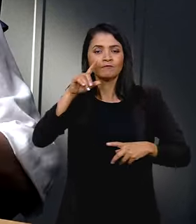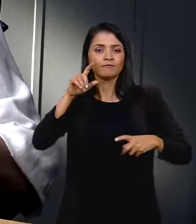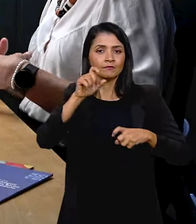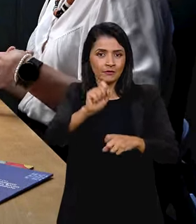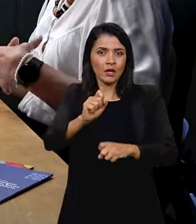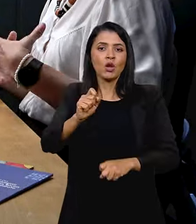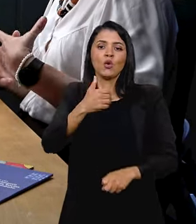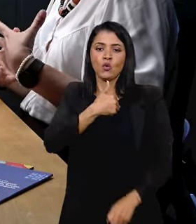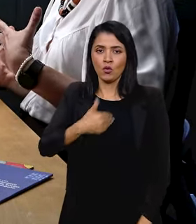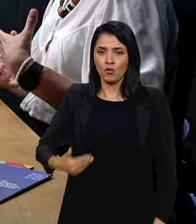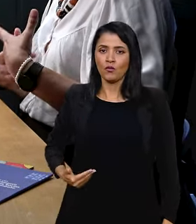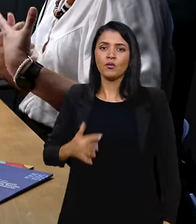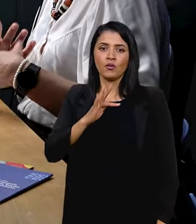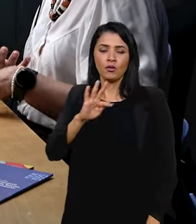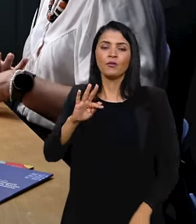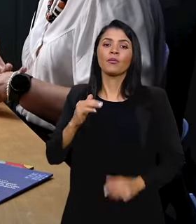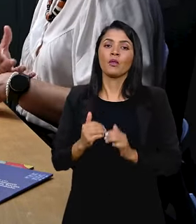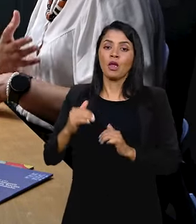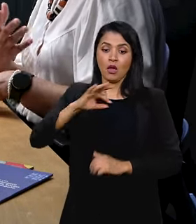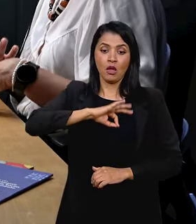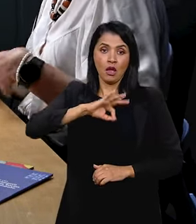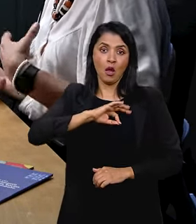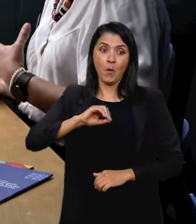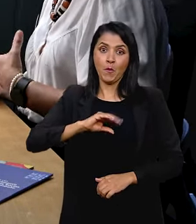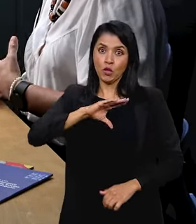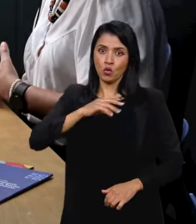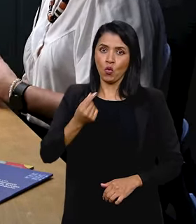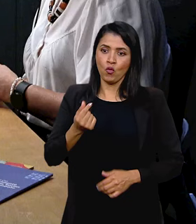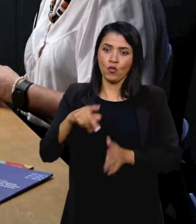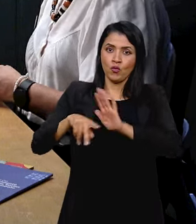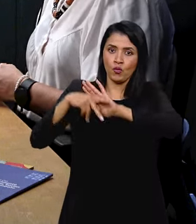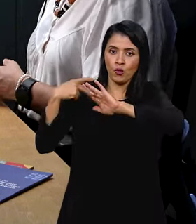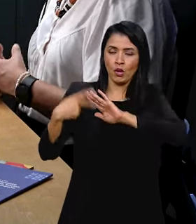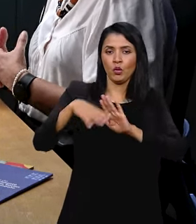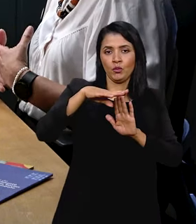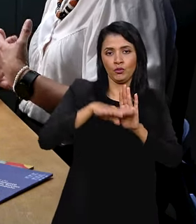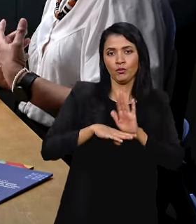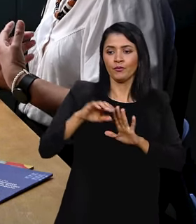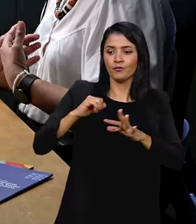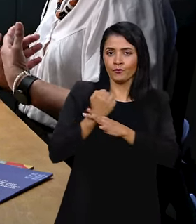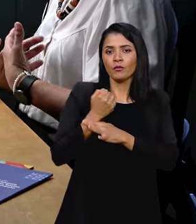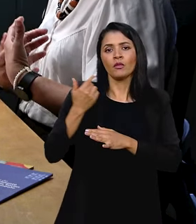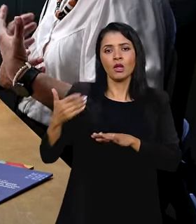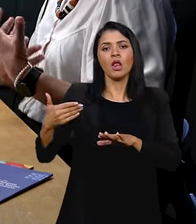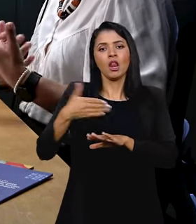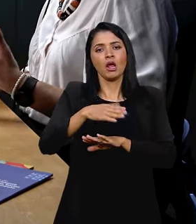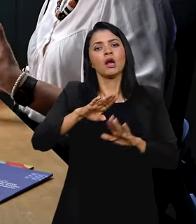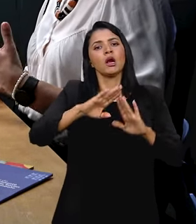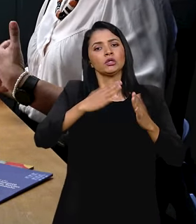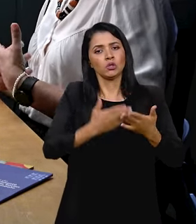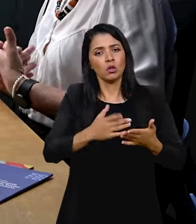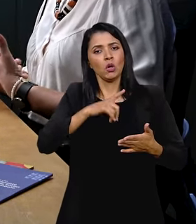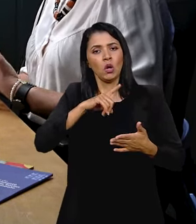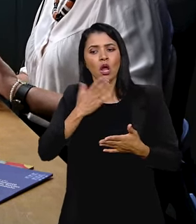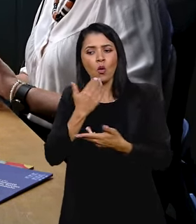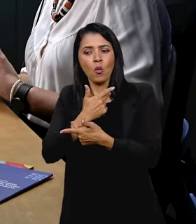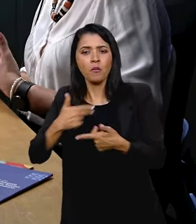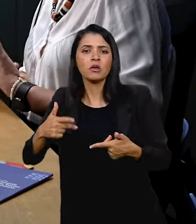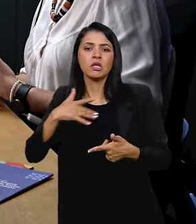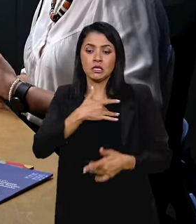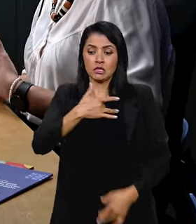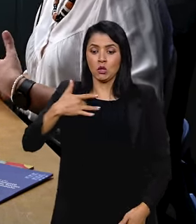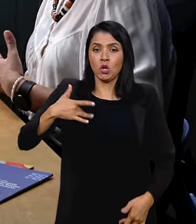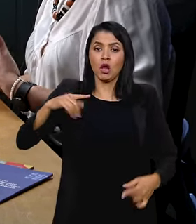você fortalecer né o governo federal aumentou o valor per capita desse programa e garantir que chegu paraas escolas alimentos